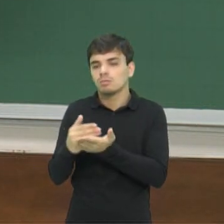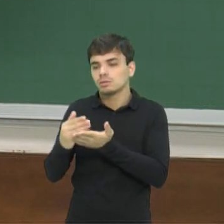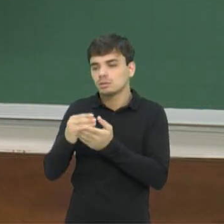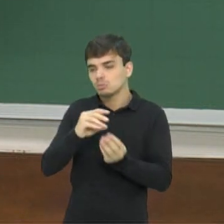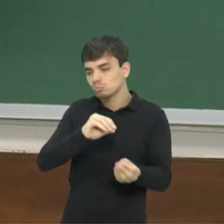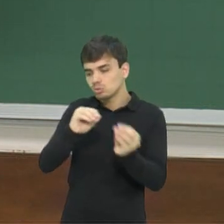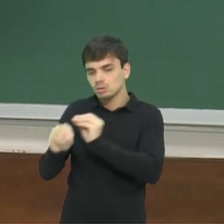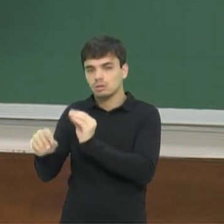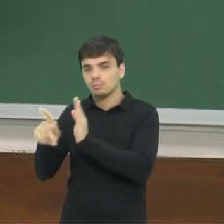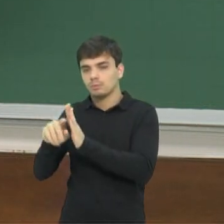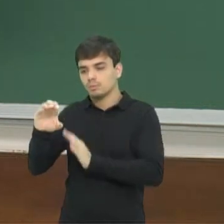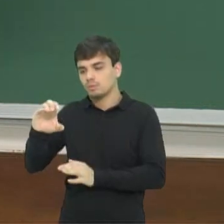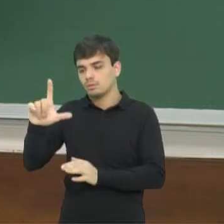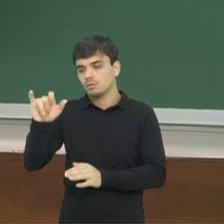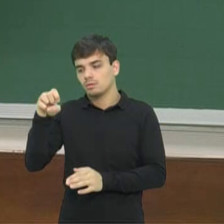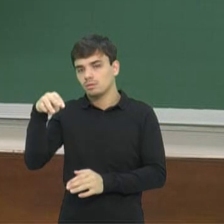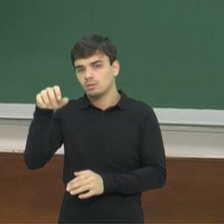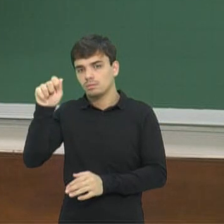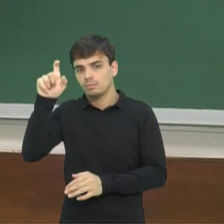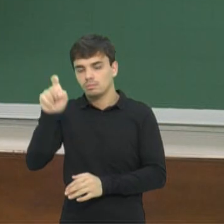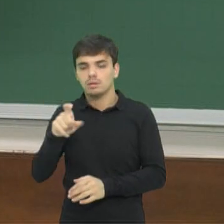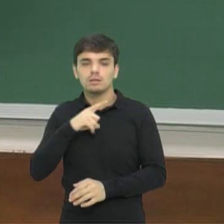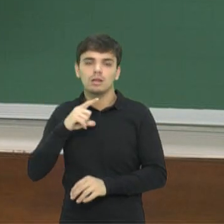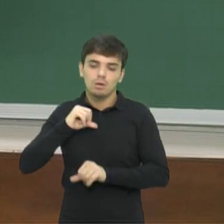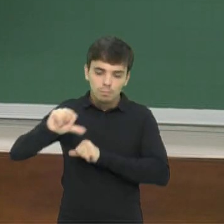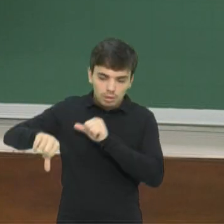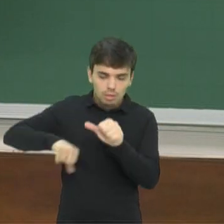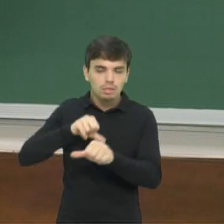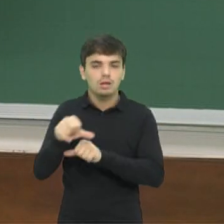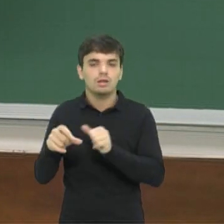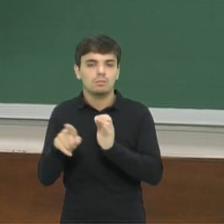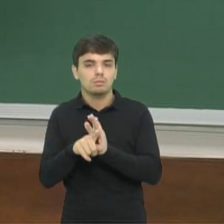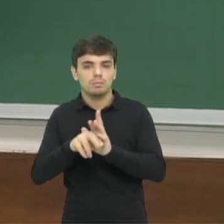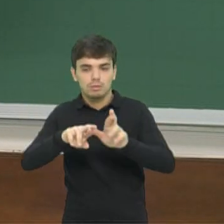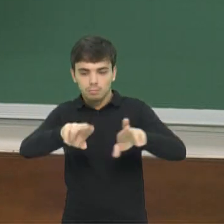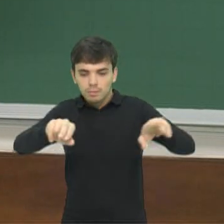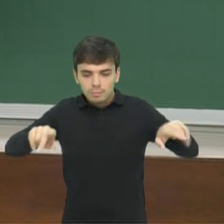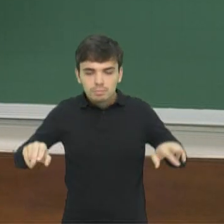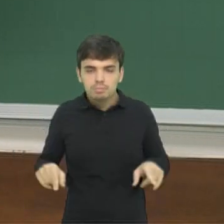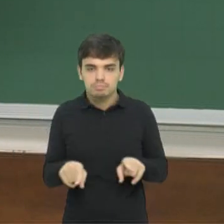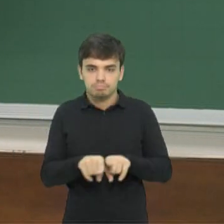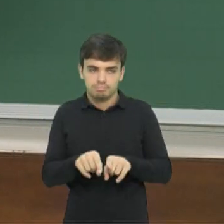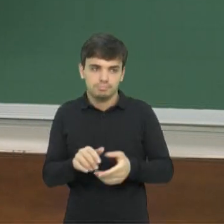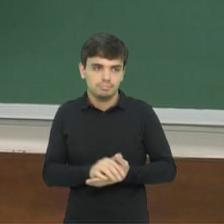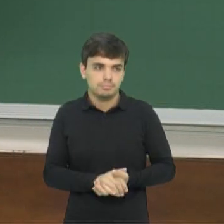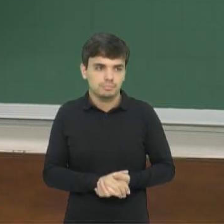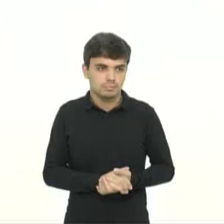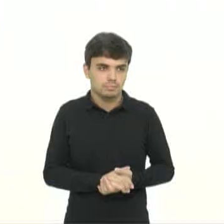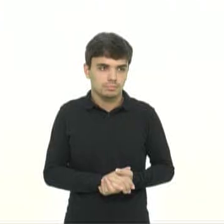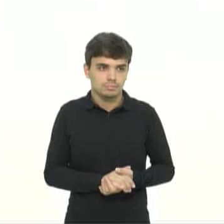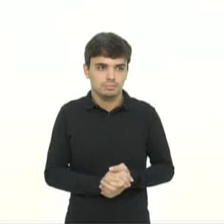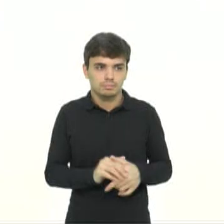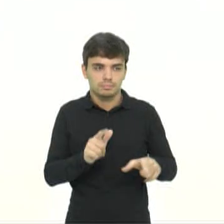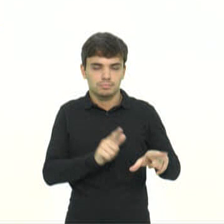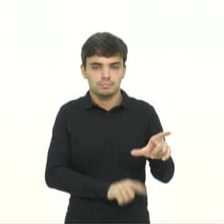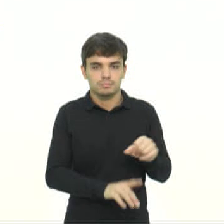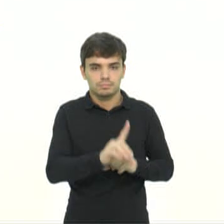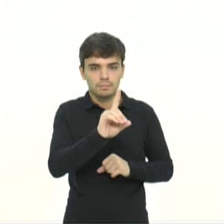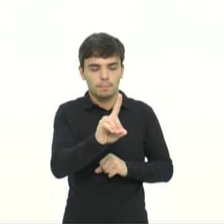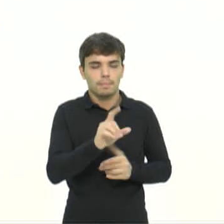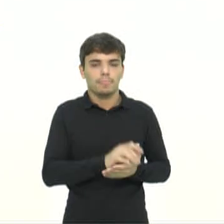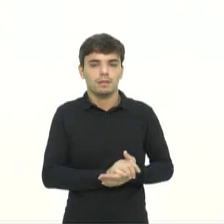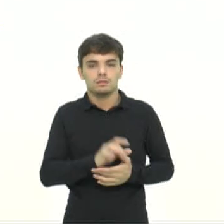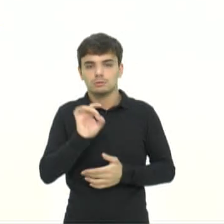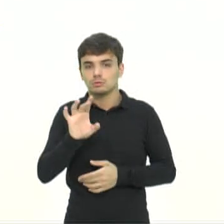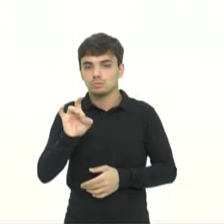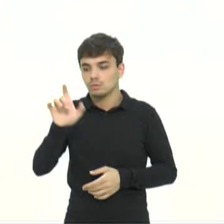clímax, aí vai aumentando a biodiversidade, vai aumentando a quantidade de nichos ecológicos, ok? Letra D. Somente os